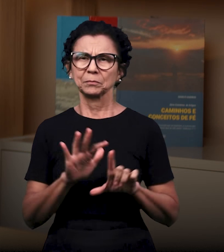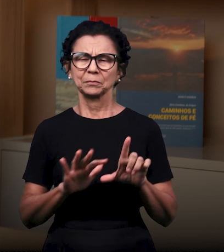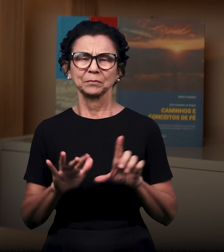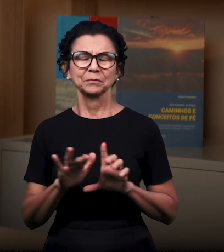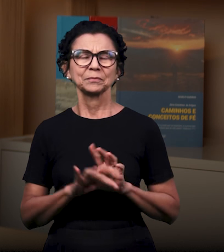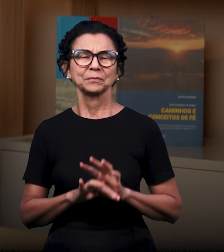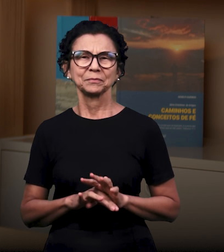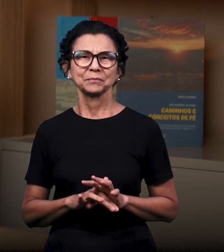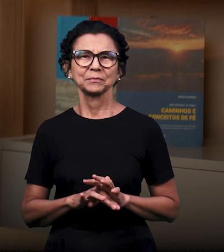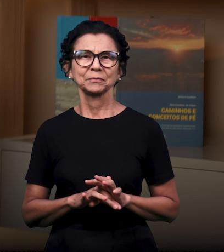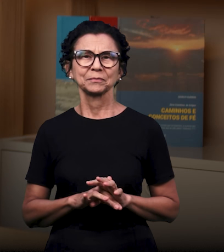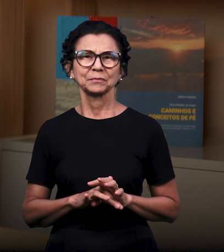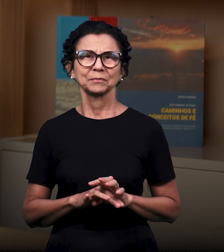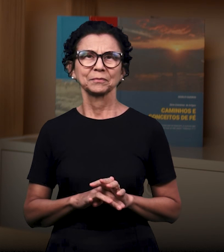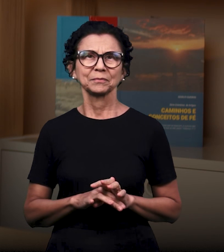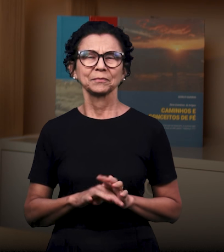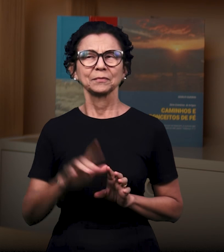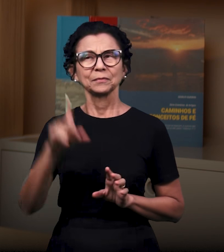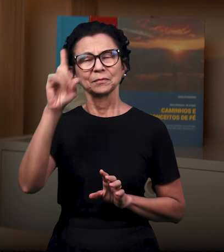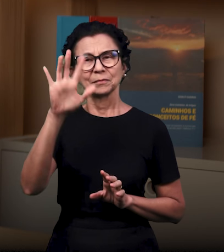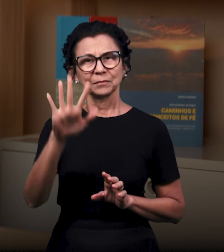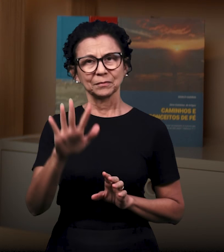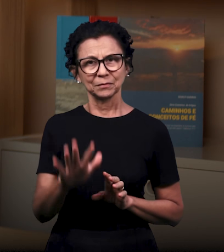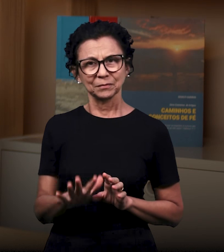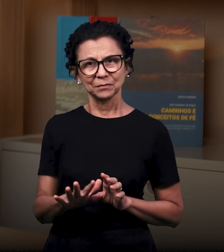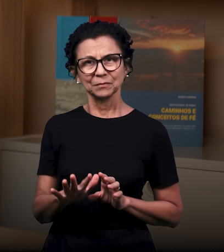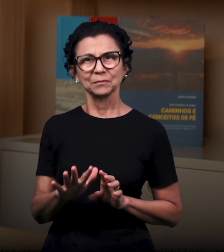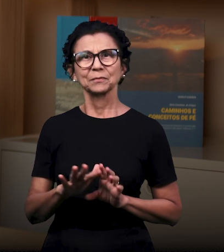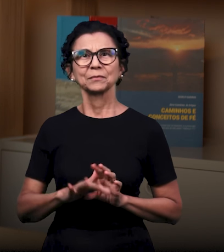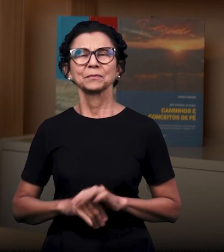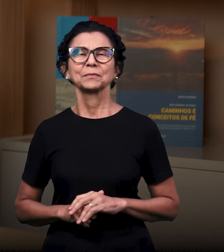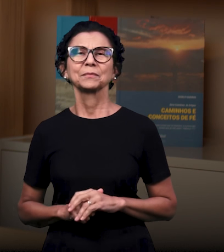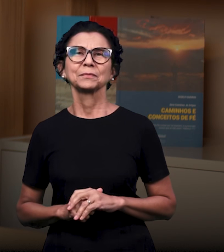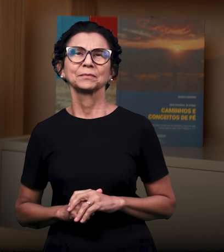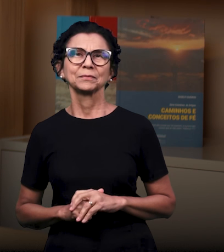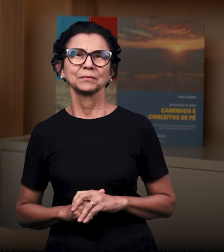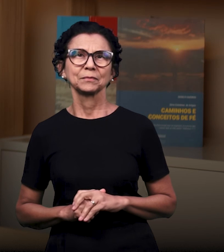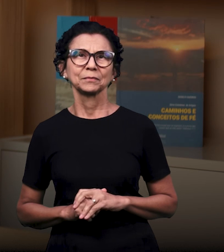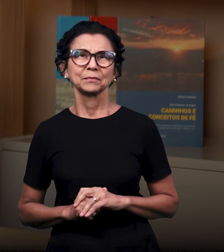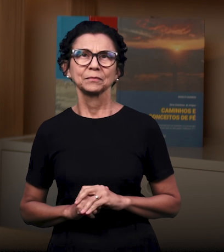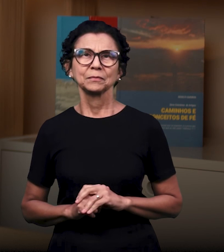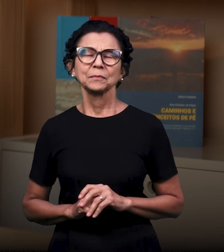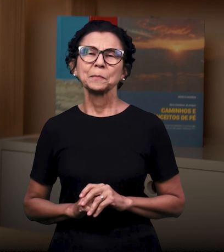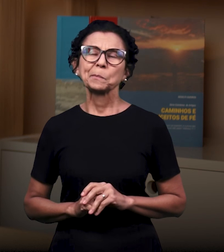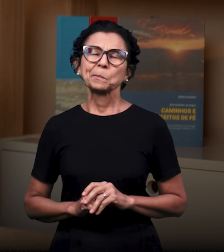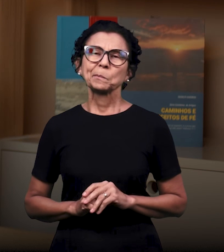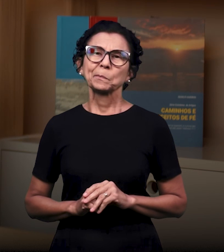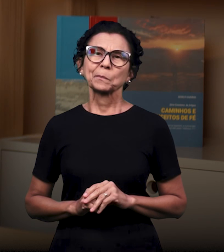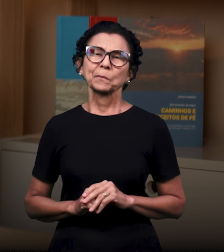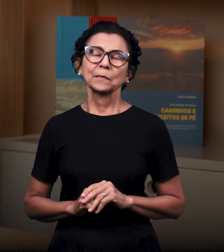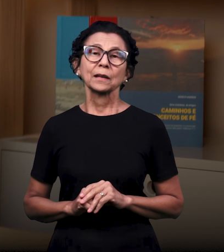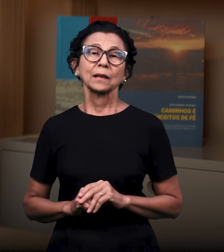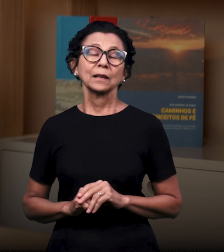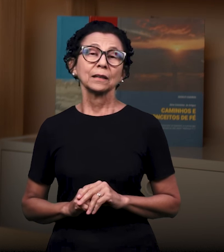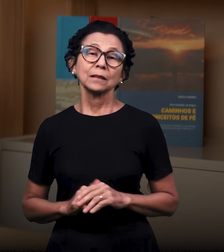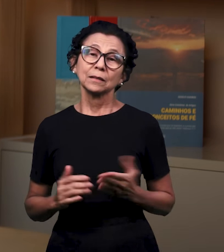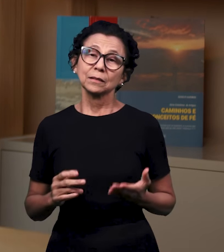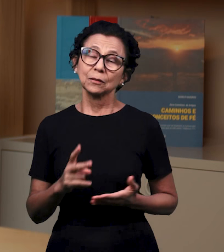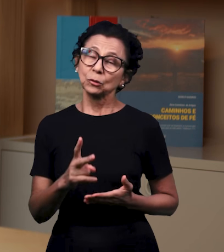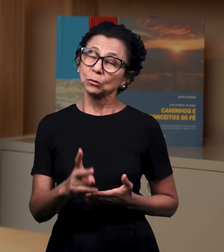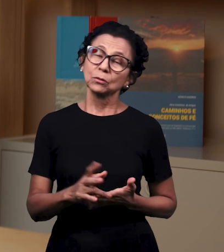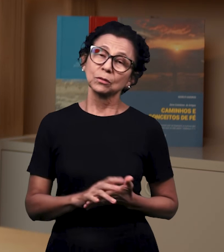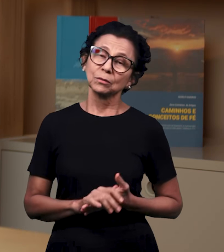nós desejamos que Deus continue te abençoando com o conteúdo deste episódio, de outros episódios deste programa, e que assim você continue